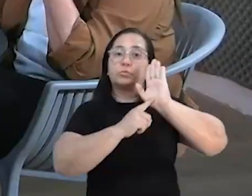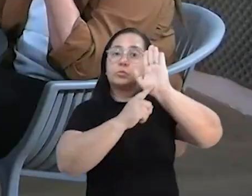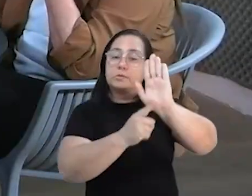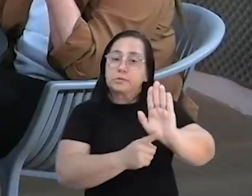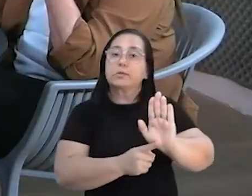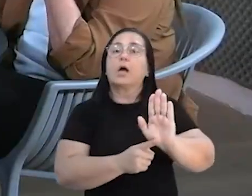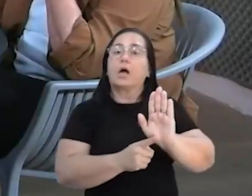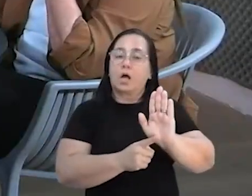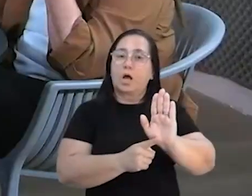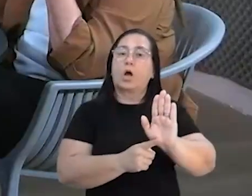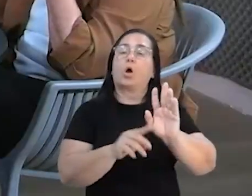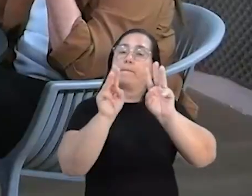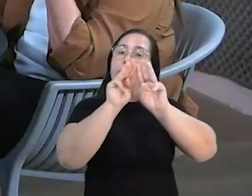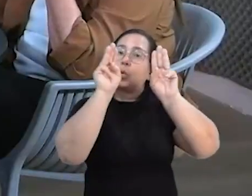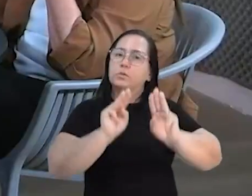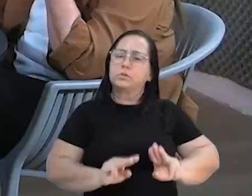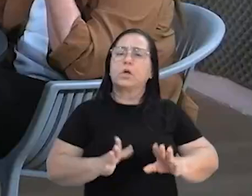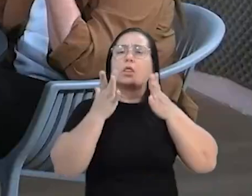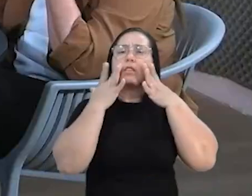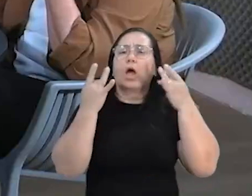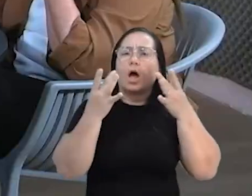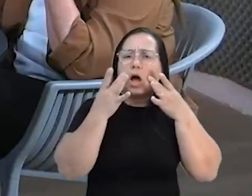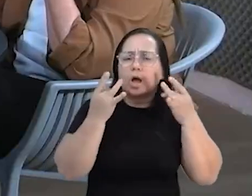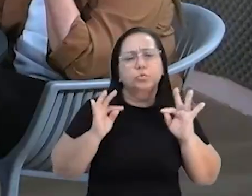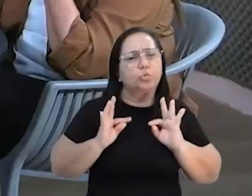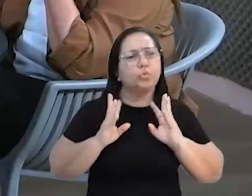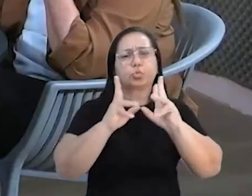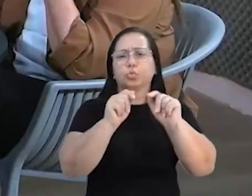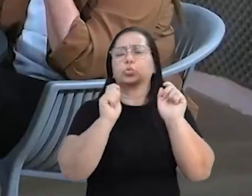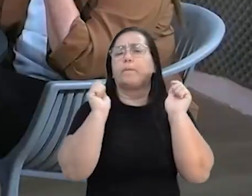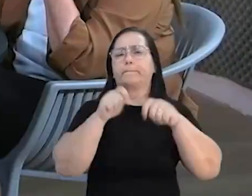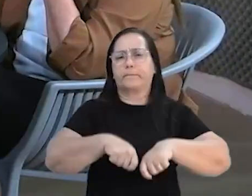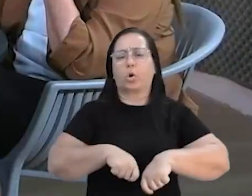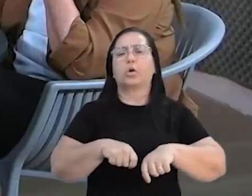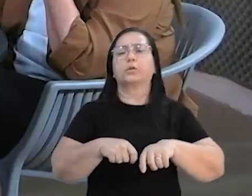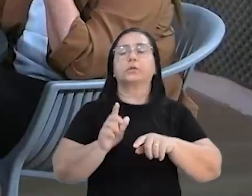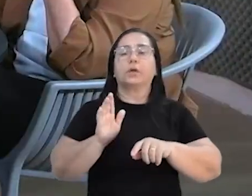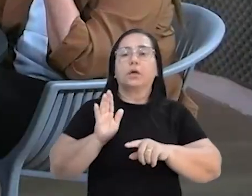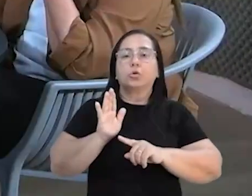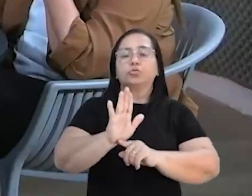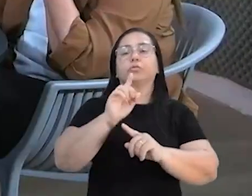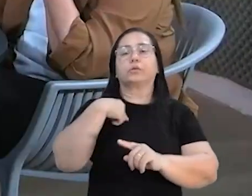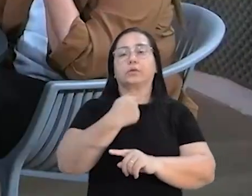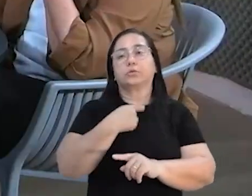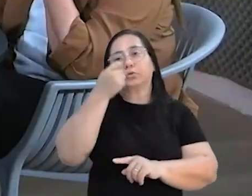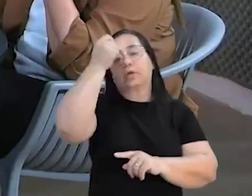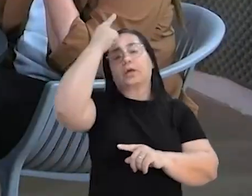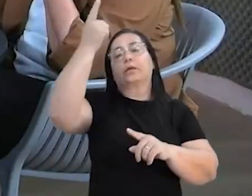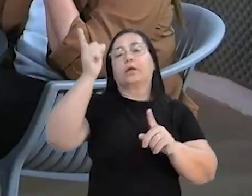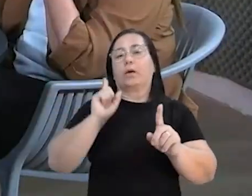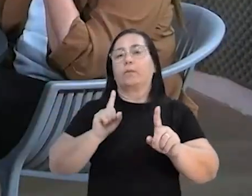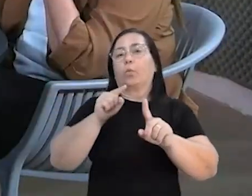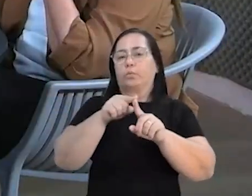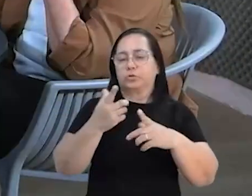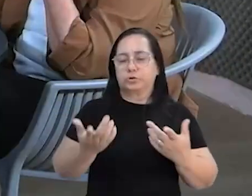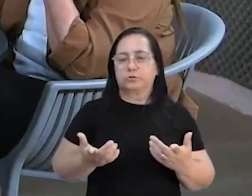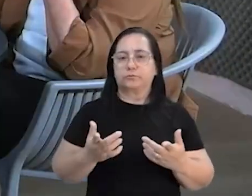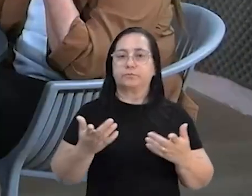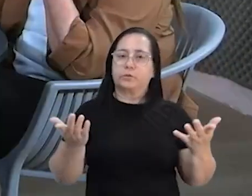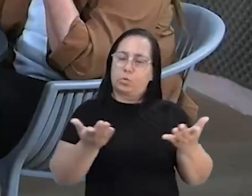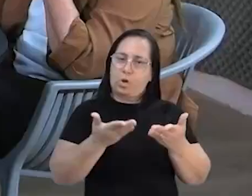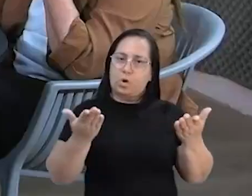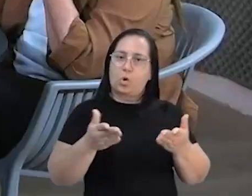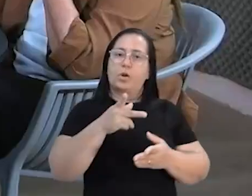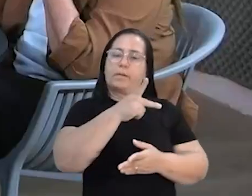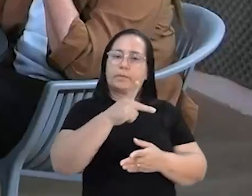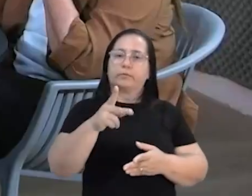ir, no nosso dia a ou no dia, teatro, né? Tudo pode servir como potencial criativo para a gente. Então, eu passo agora